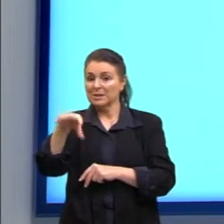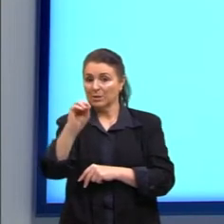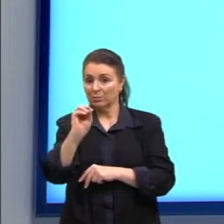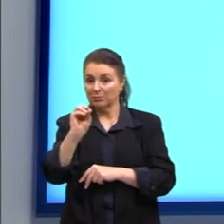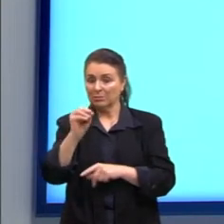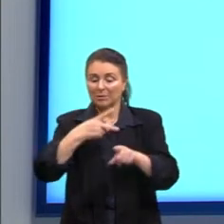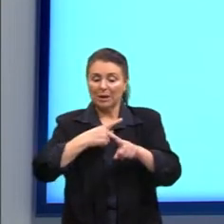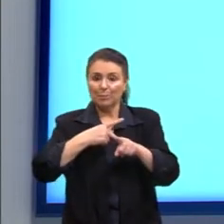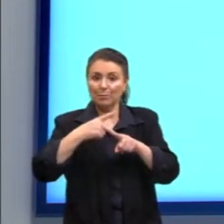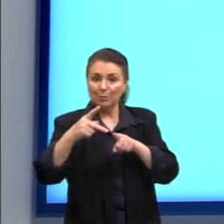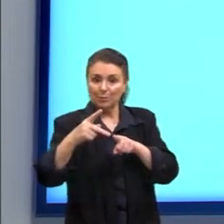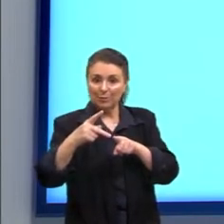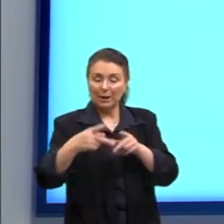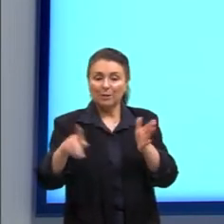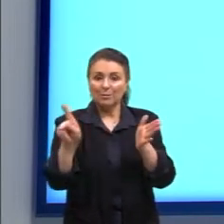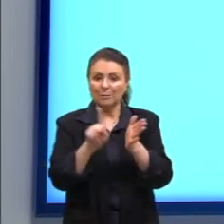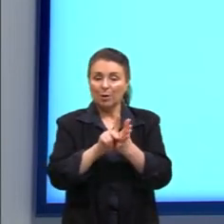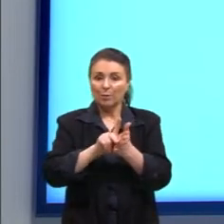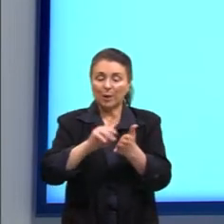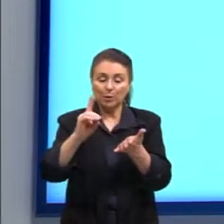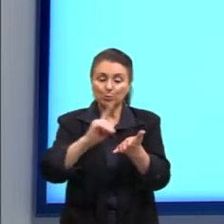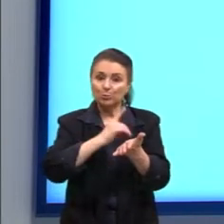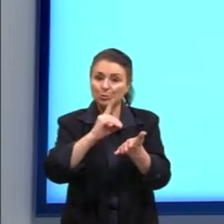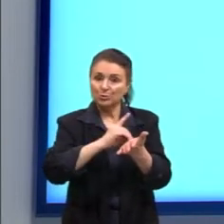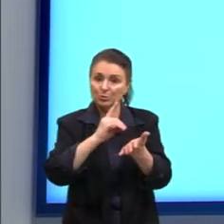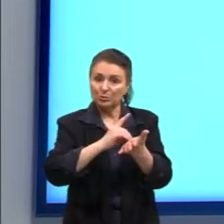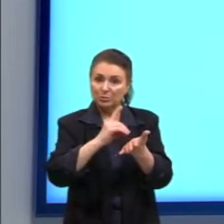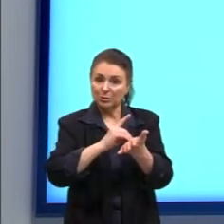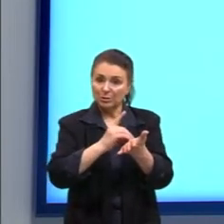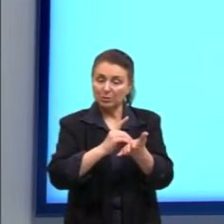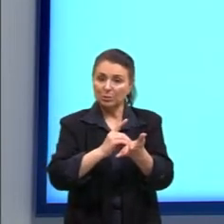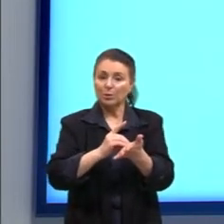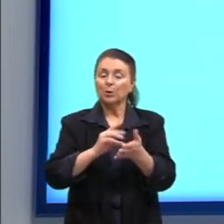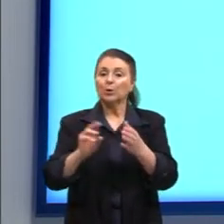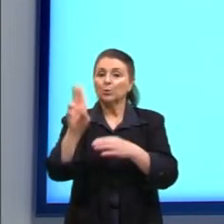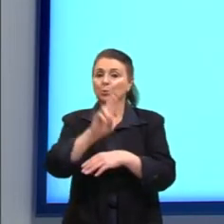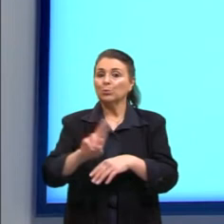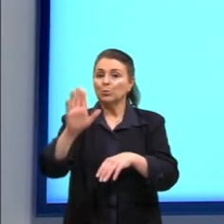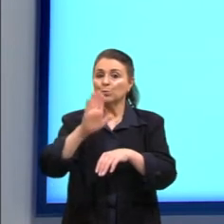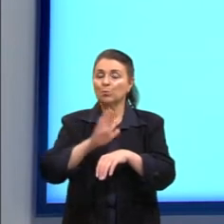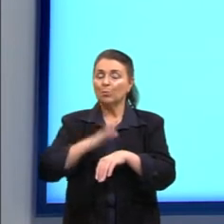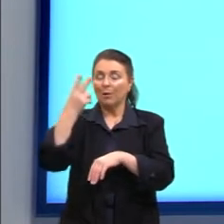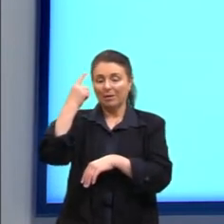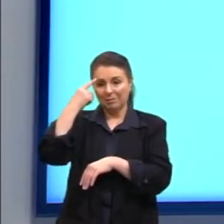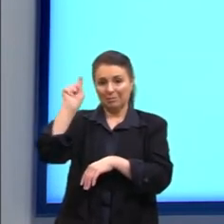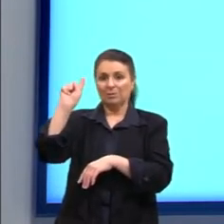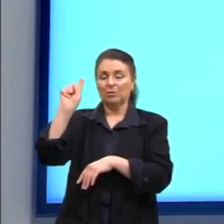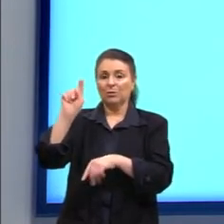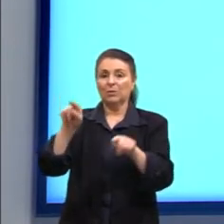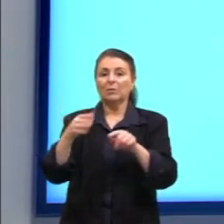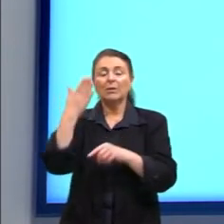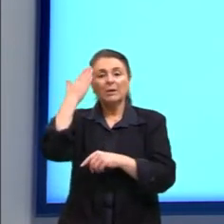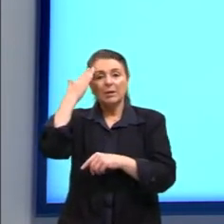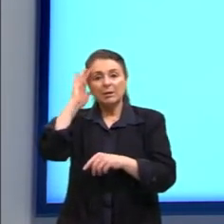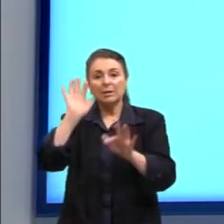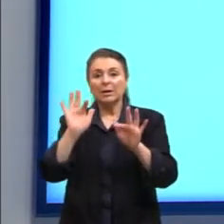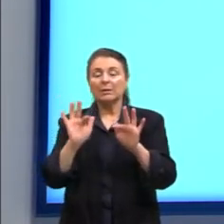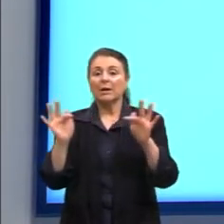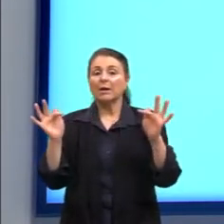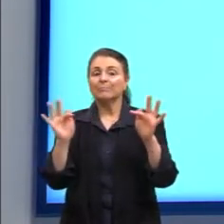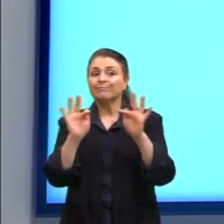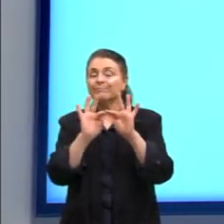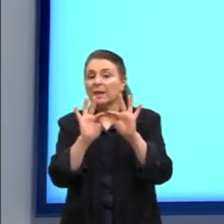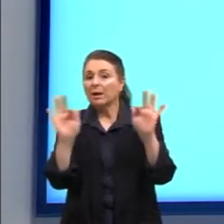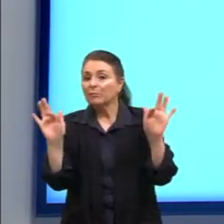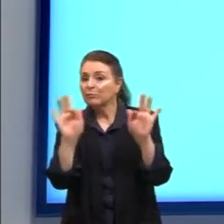lá do dicionário e a conotação como aquela linguagem de uso mais criativo. entender também as funções da linguagem,